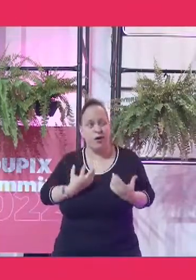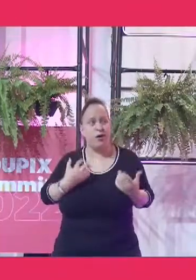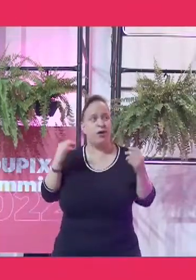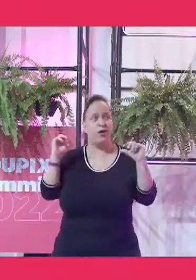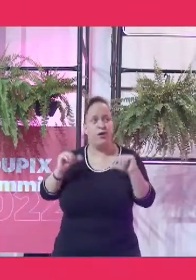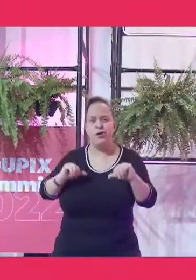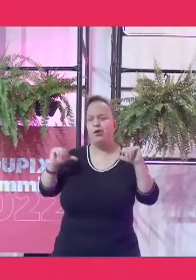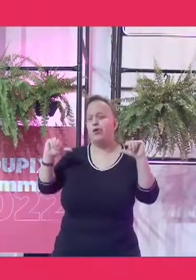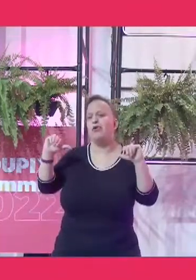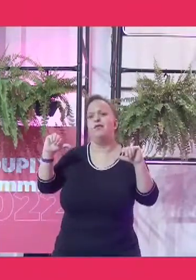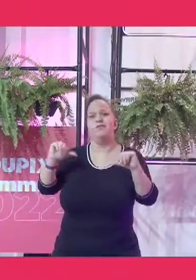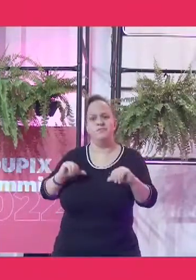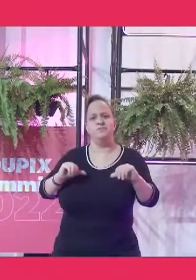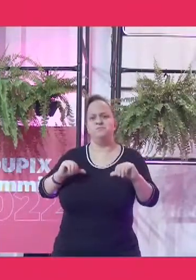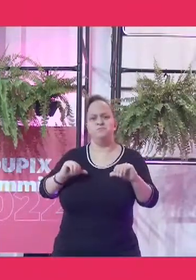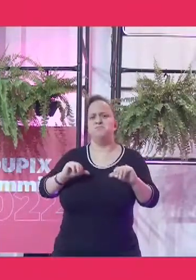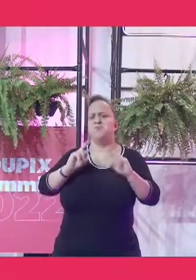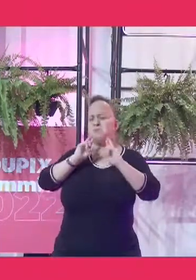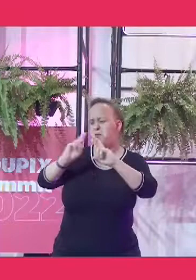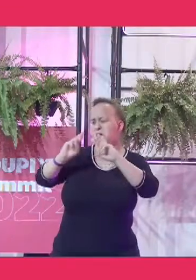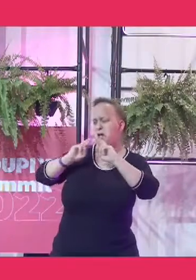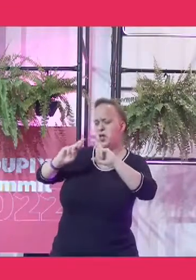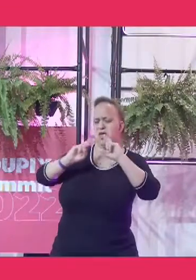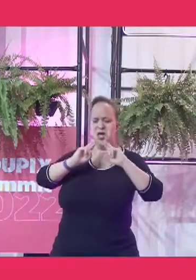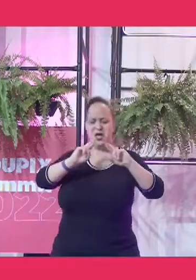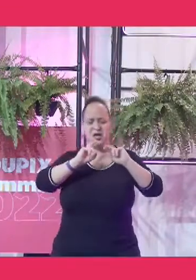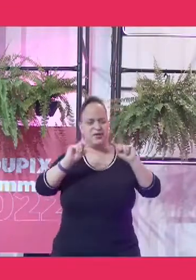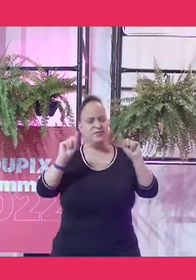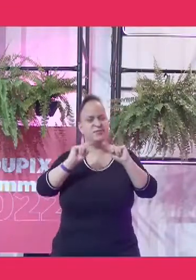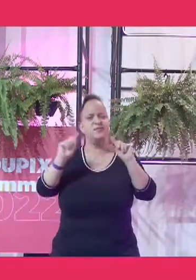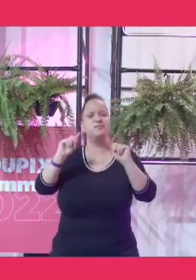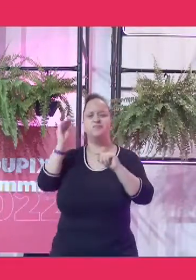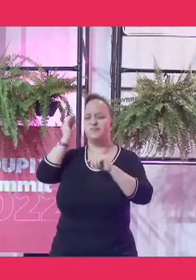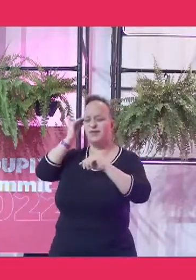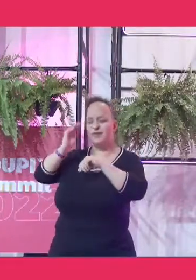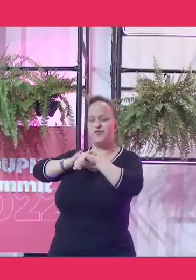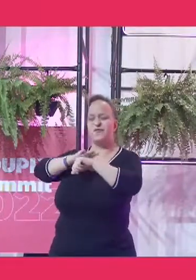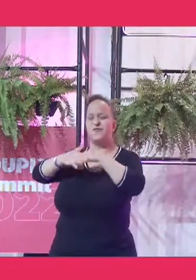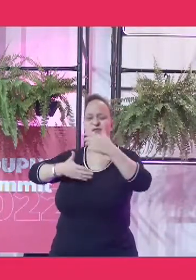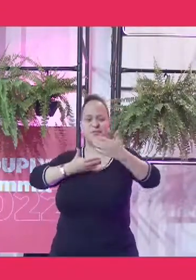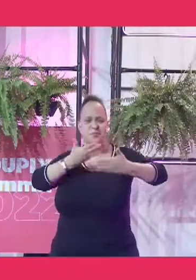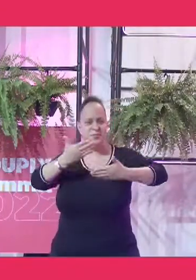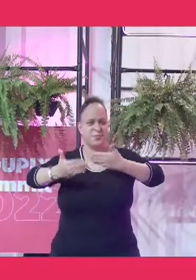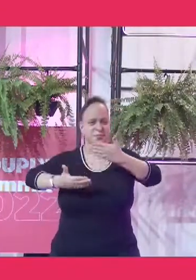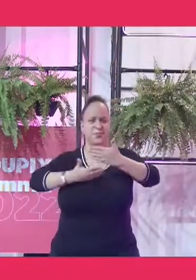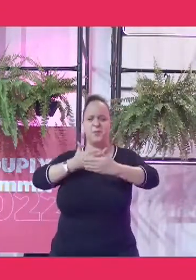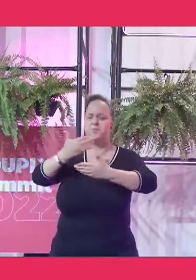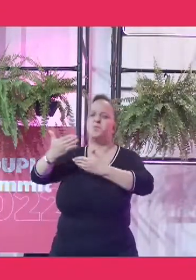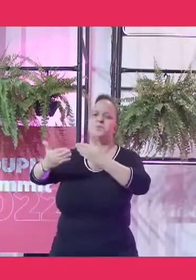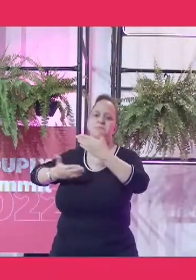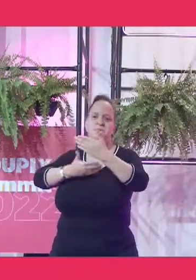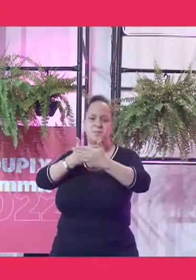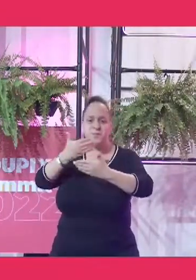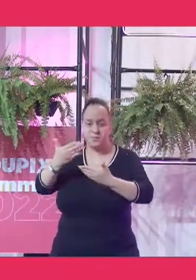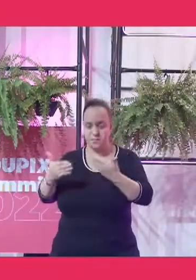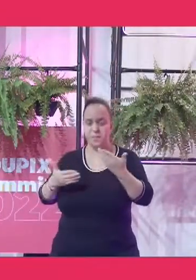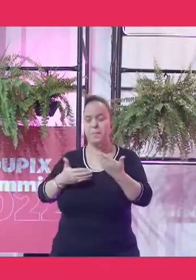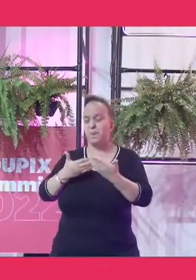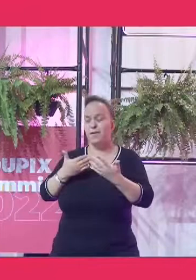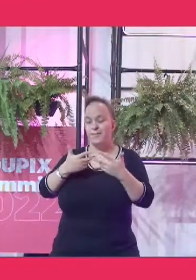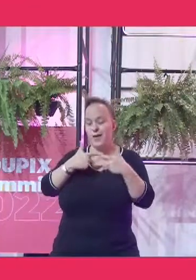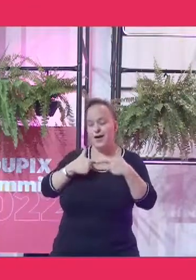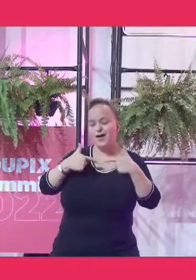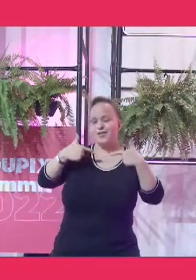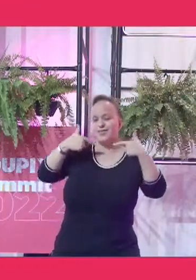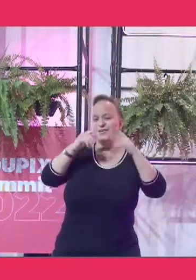enfim, a gente não vai ficar reclamando. A gente vai tentar conversar aqui, trocar uma ideia sobre o que tem para a gente ficar feliz, para a